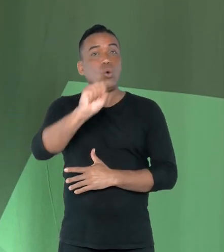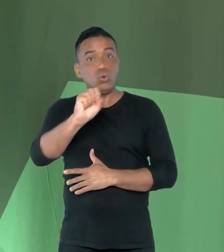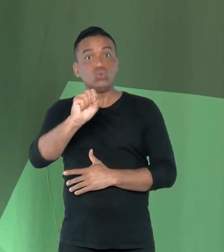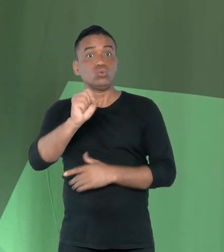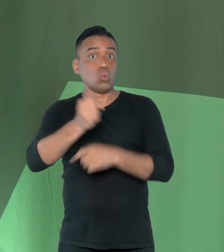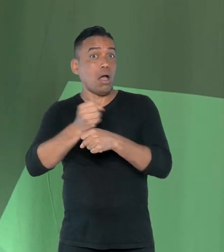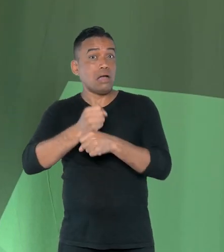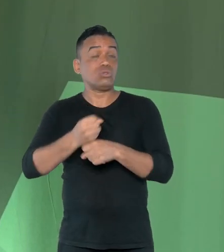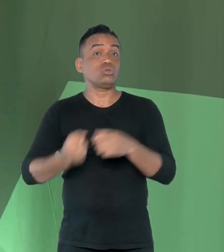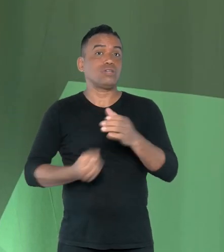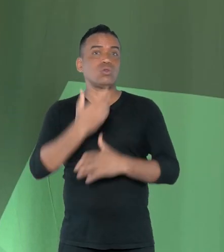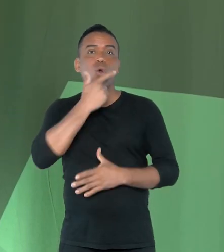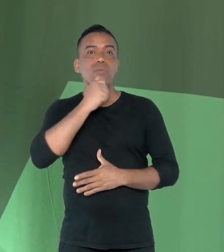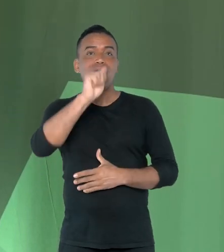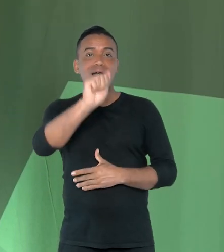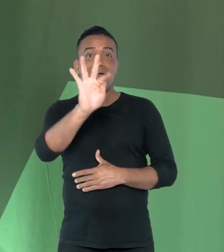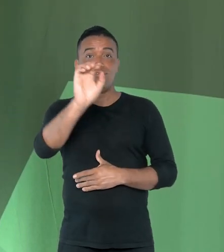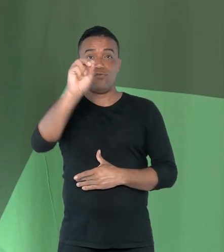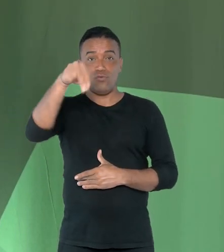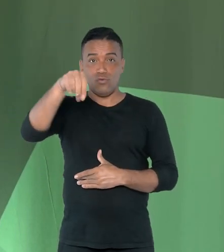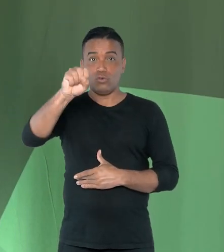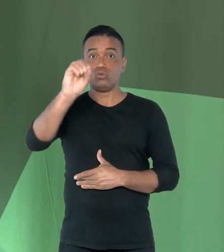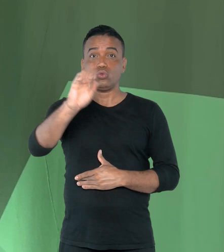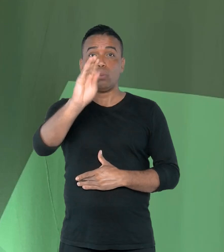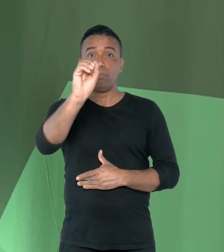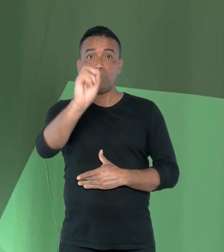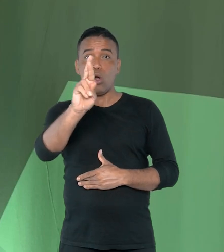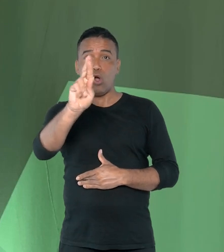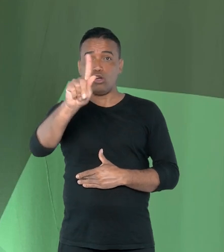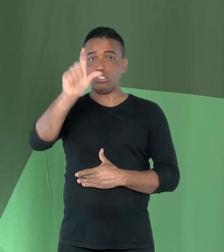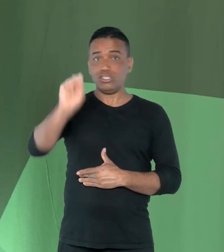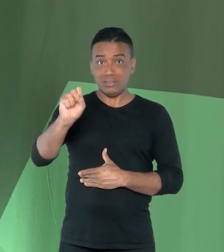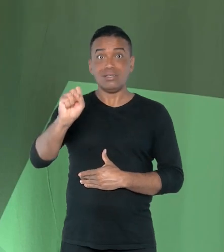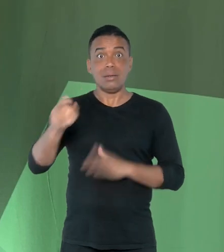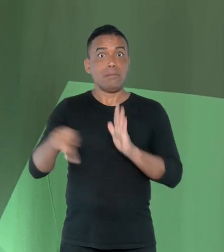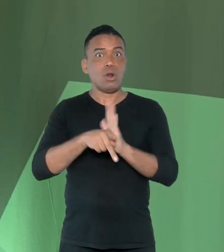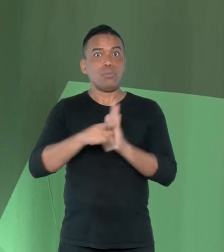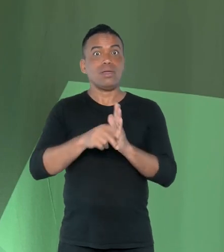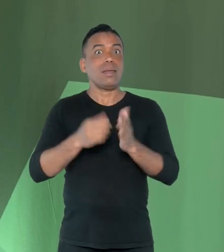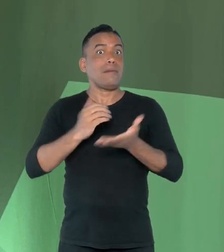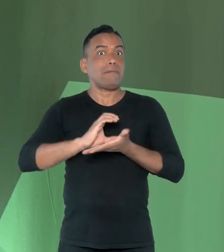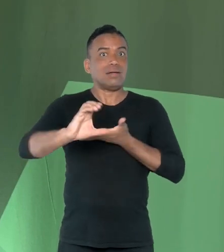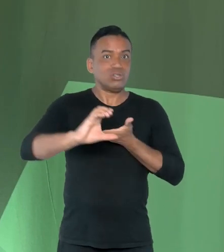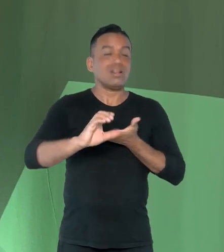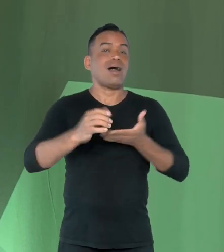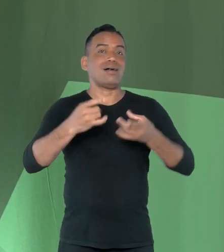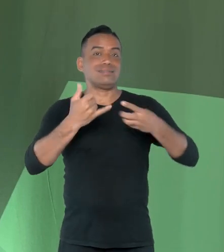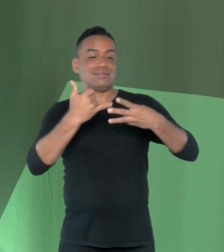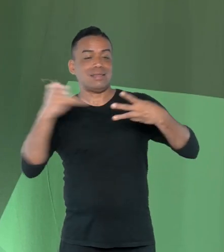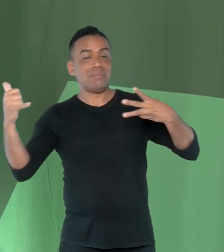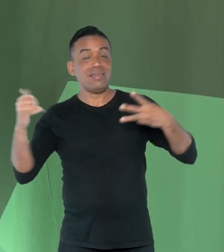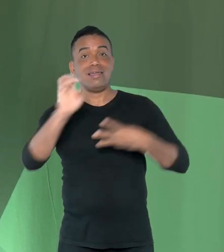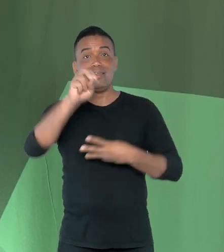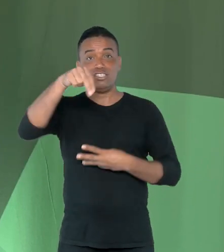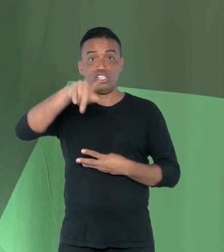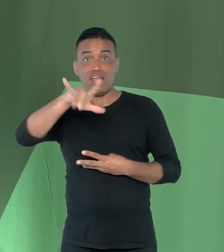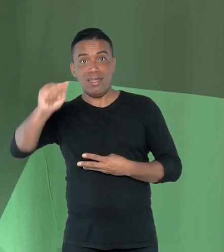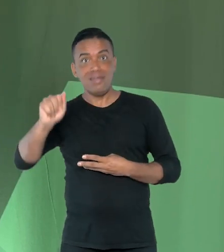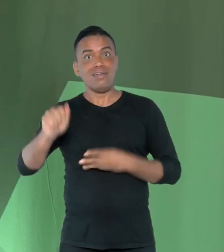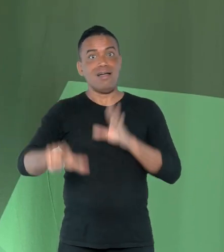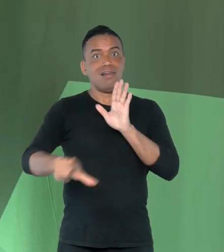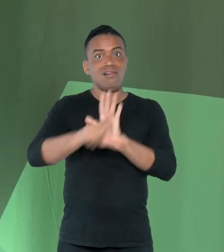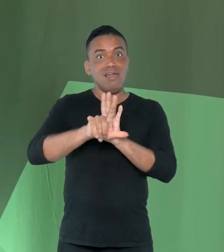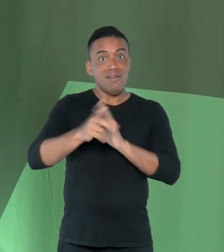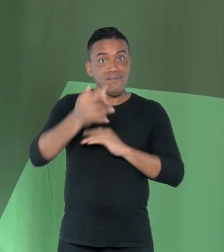mineiro Afonso Borges. Essa edição do Sempre um Papo é patrocinada pela CEMIG e Engeia, via Lei Federal de